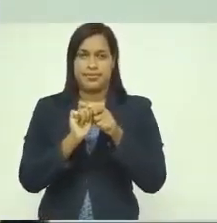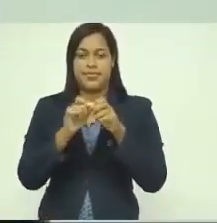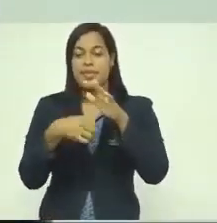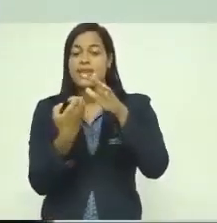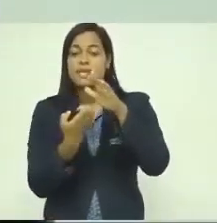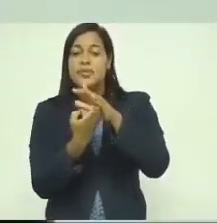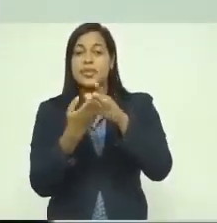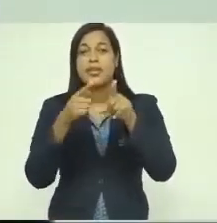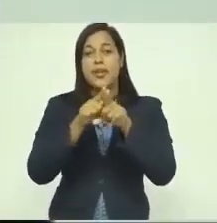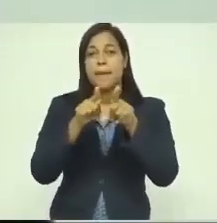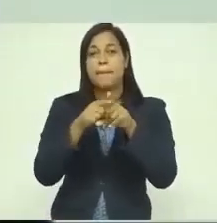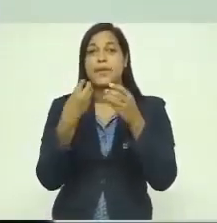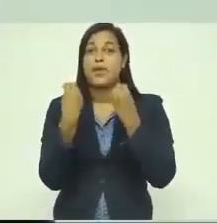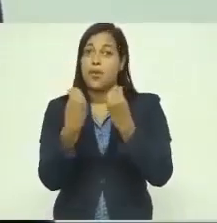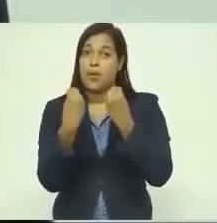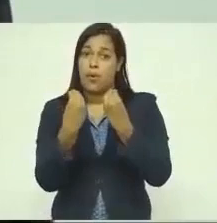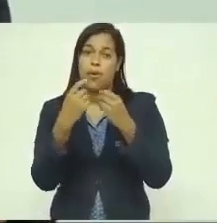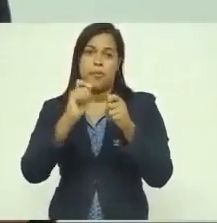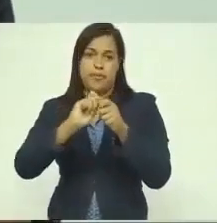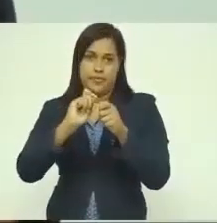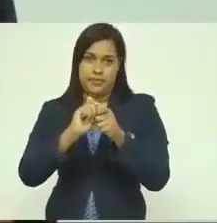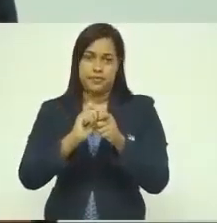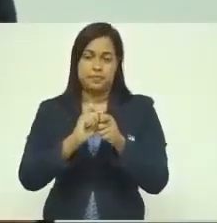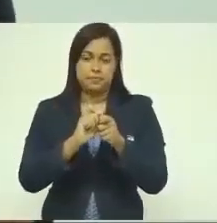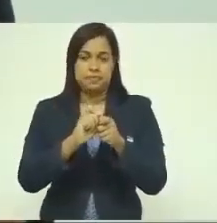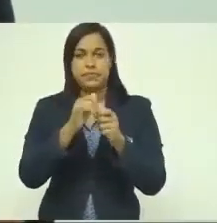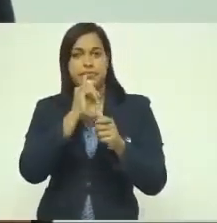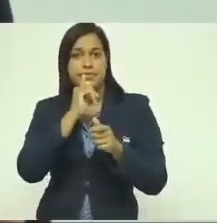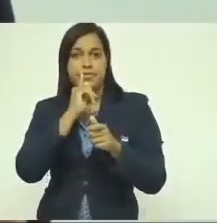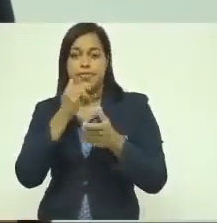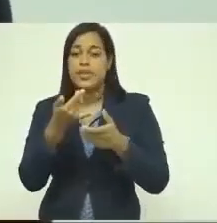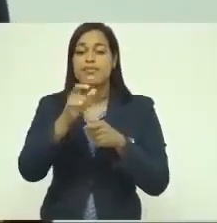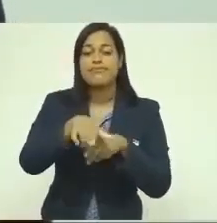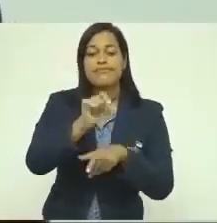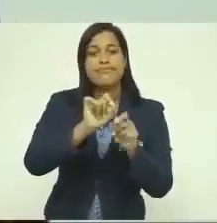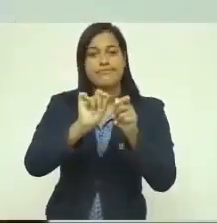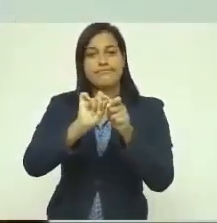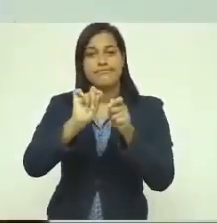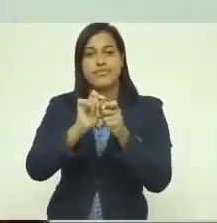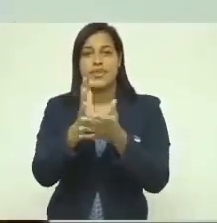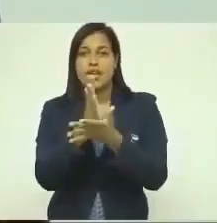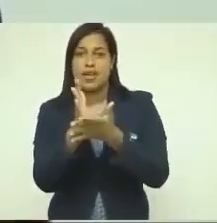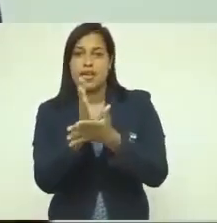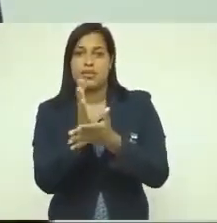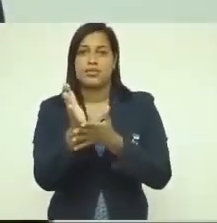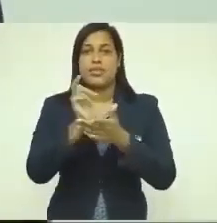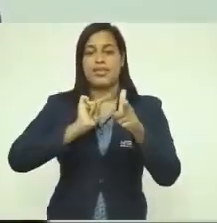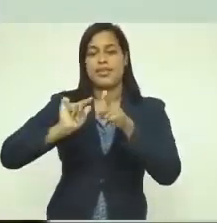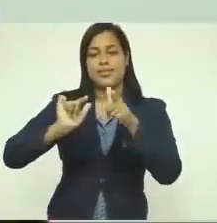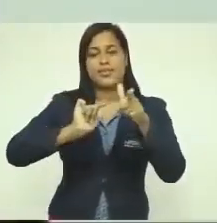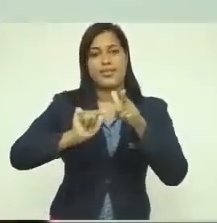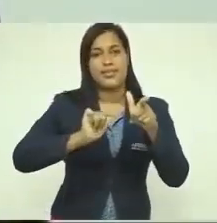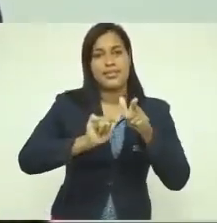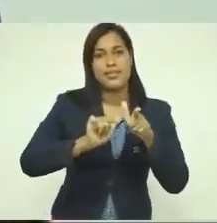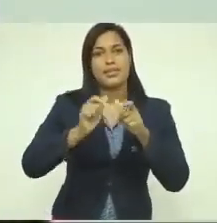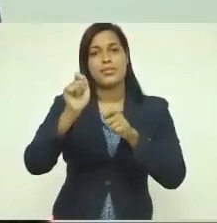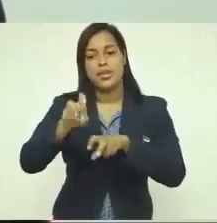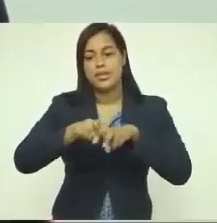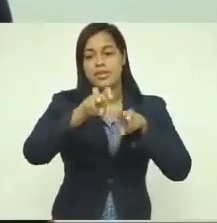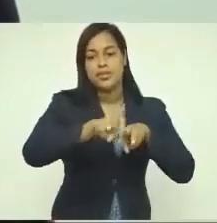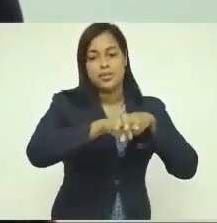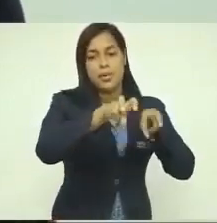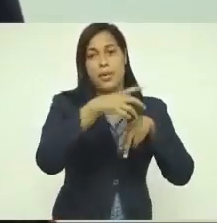empresa define como produzir. Eu vou produzir utilizando muita mão de obra ou eu vou